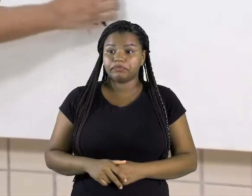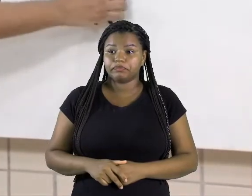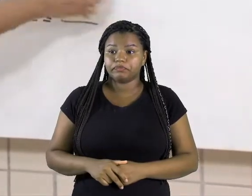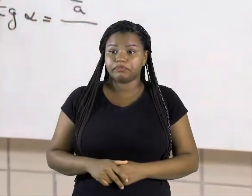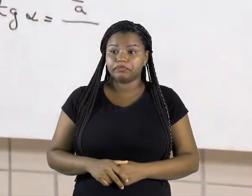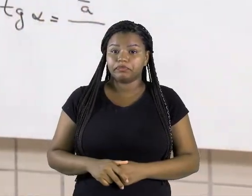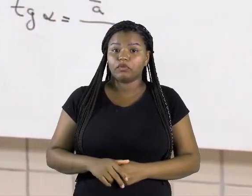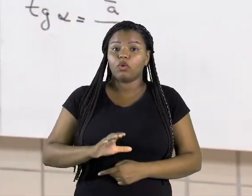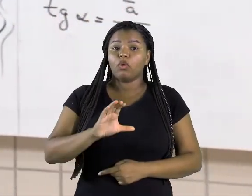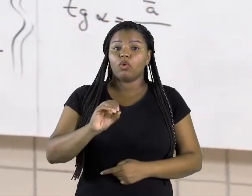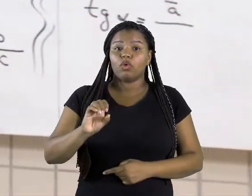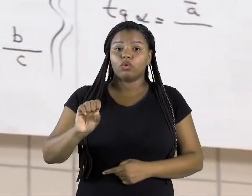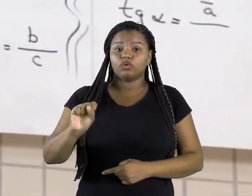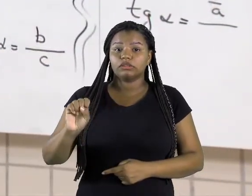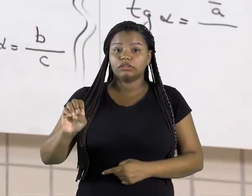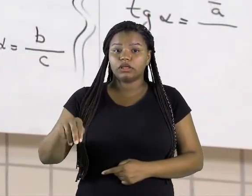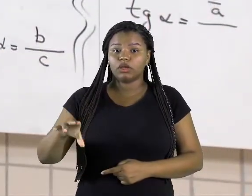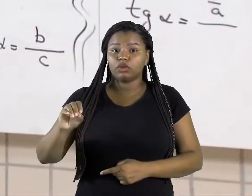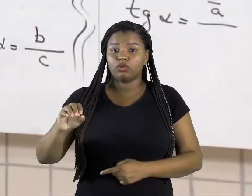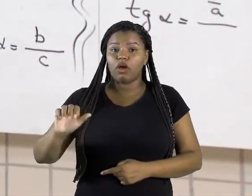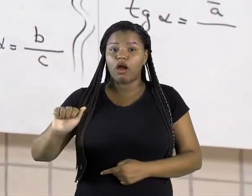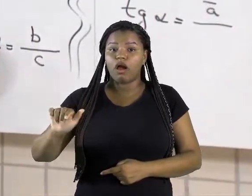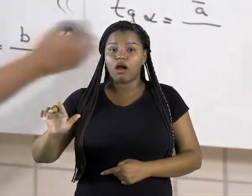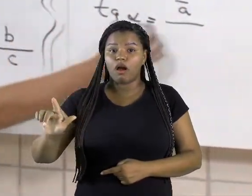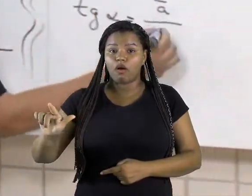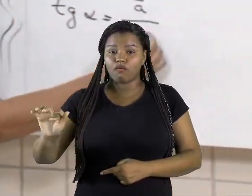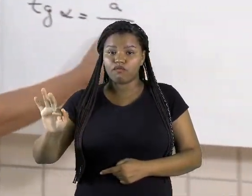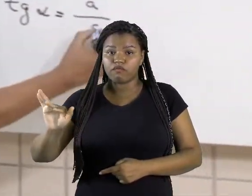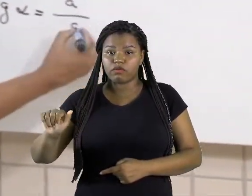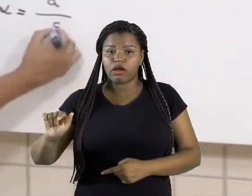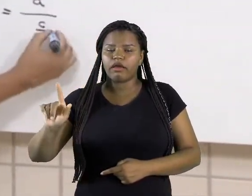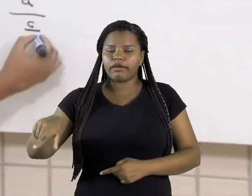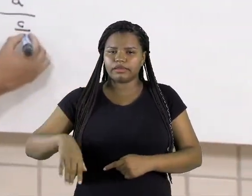Qual é o cosseno de alfa? Cosseno de alfa C sobre A.